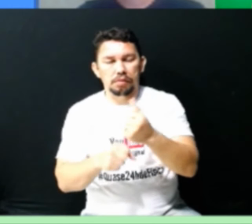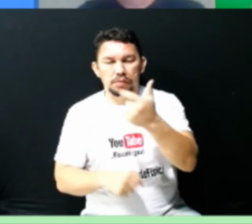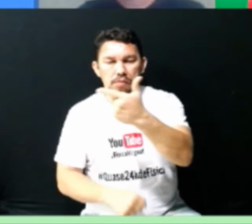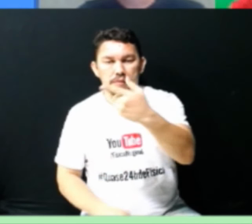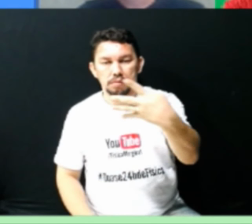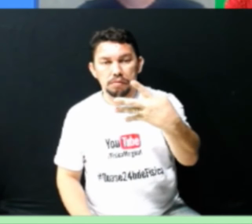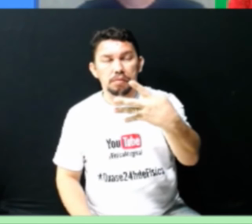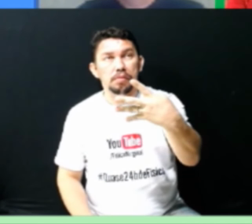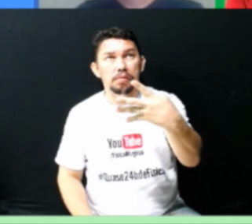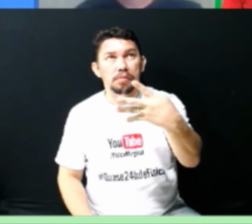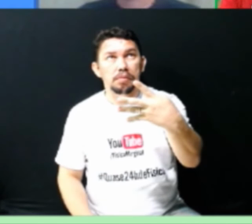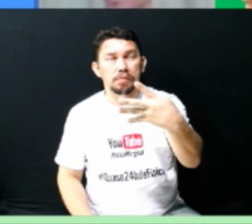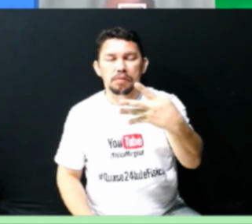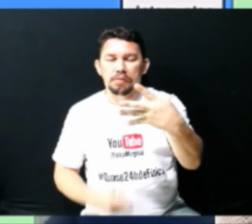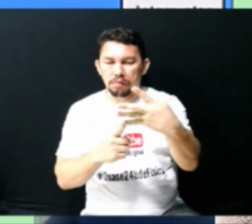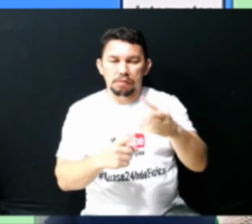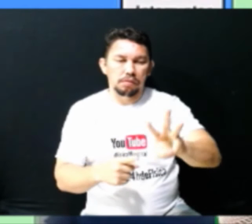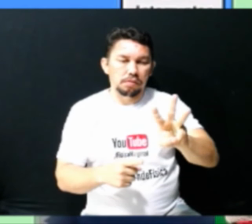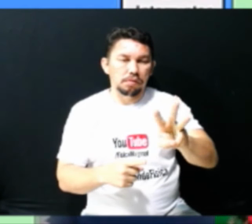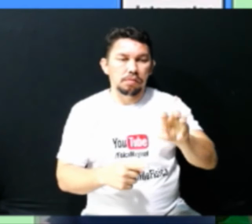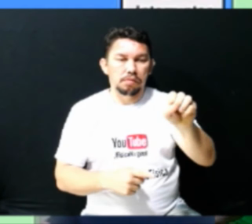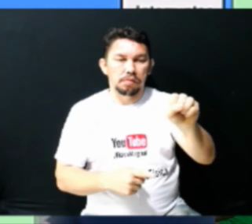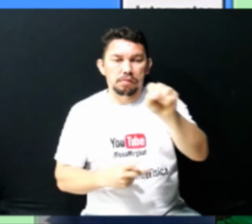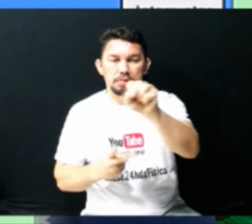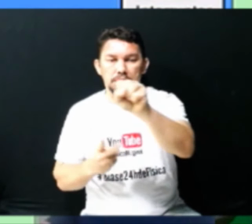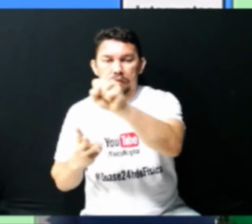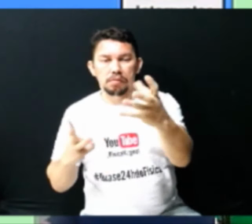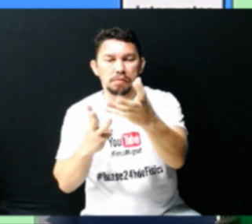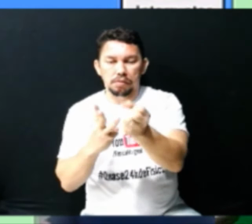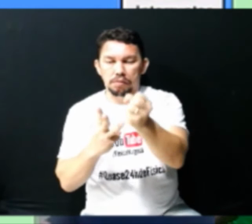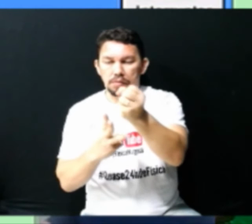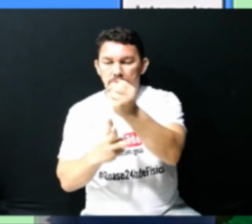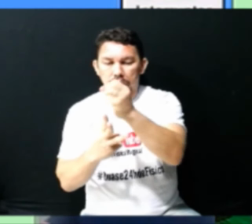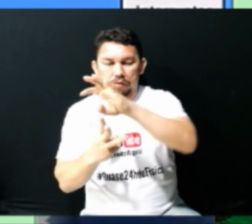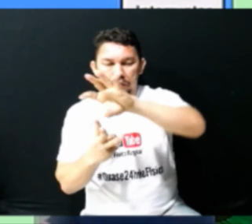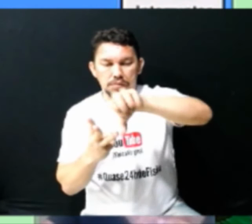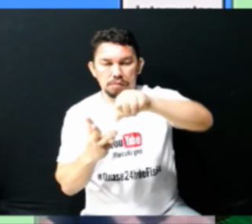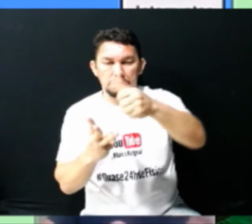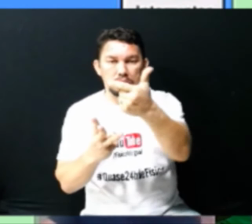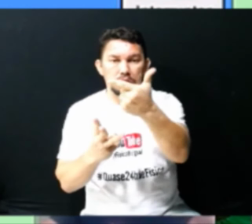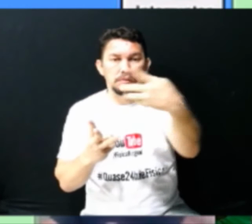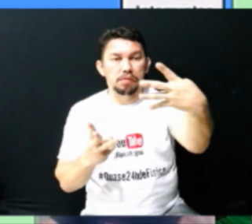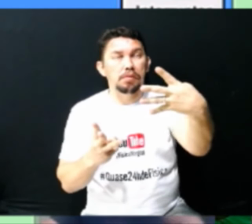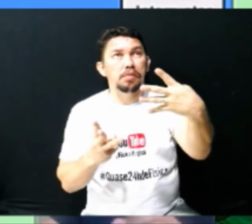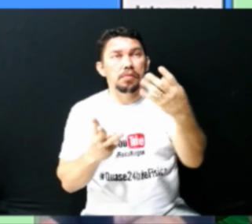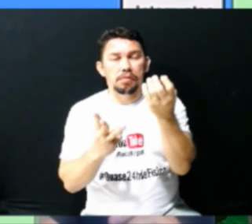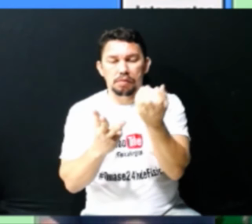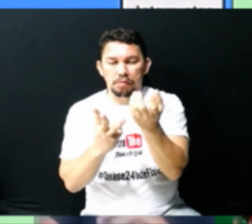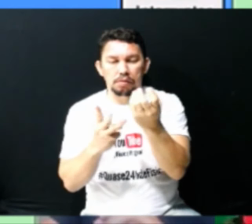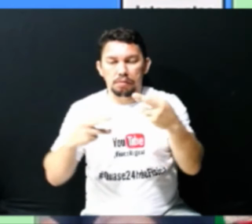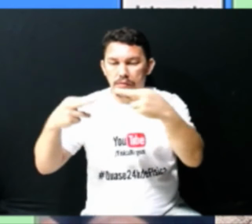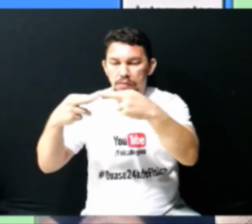mais 8 mais 8. Aquela propriedade de que quando elementos de circuito são ligados em série e são